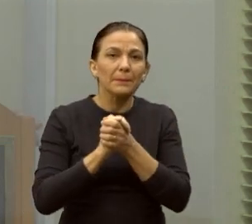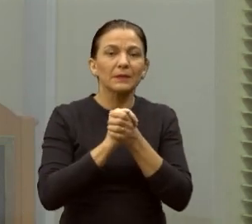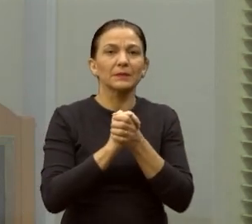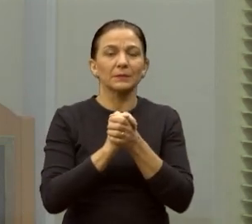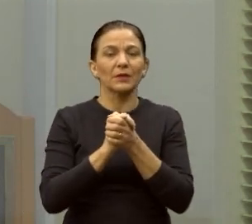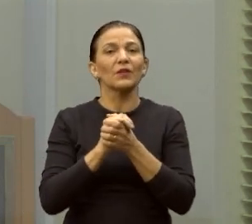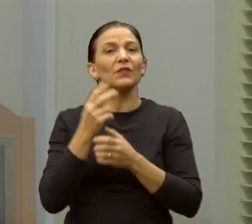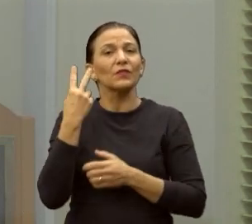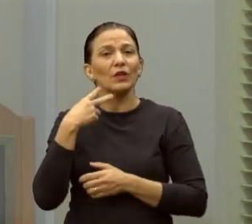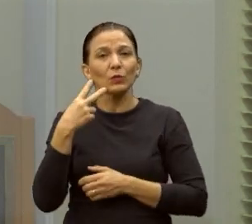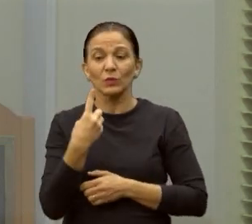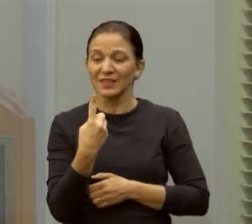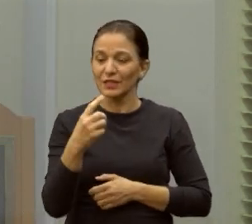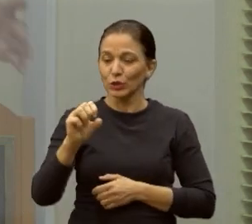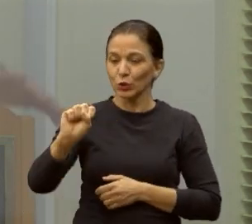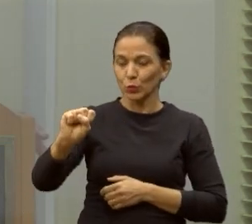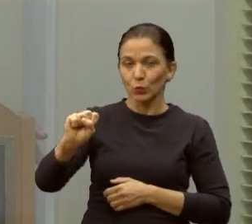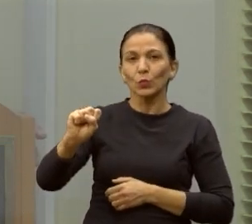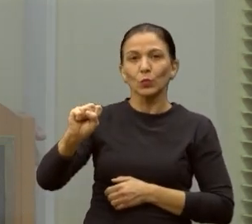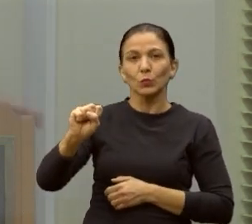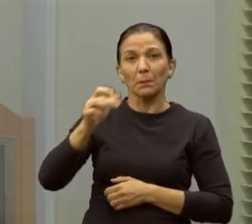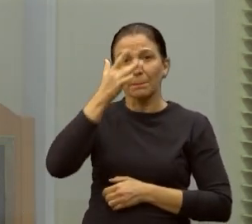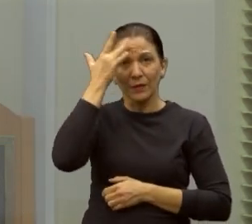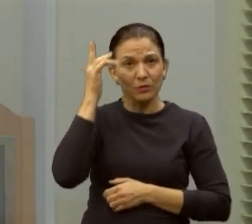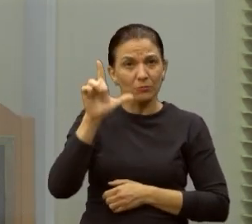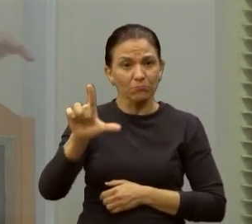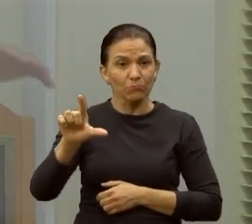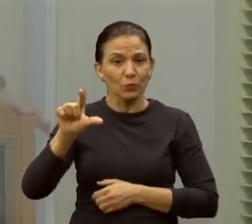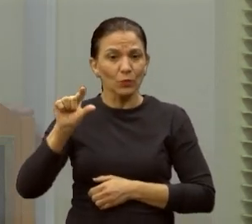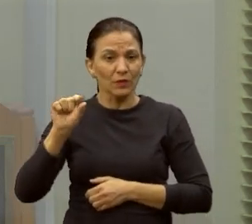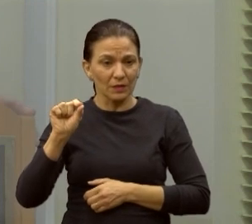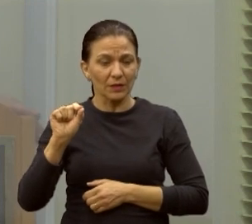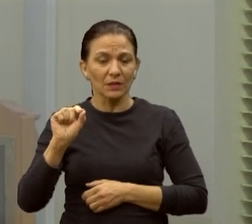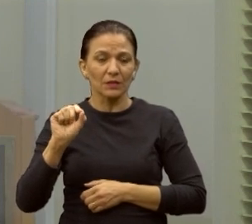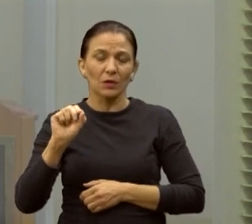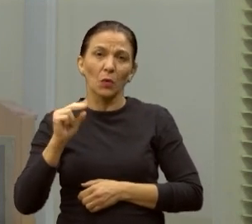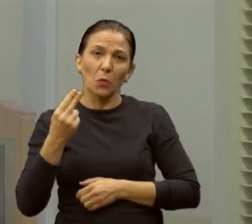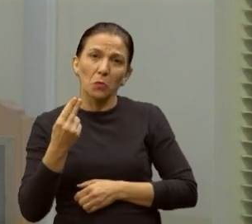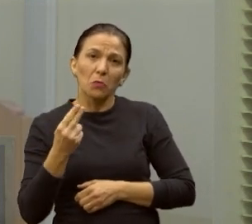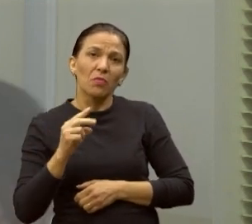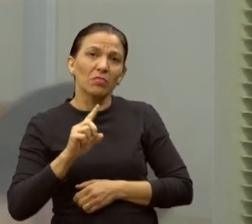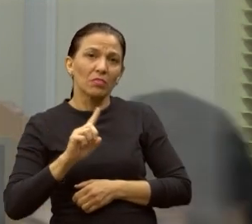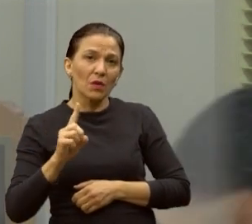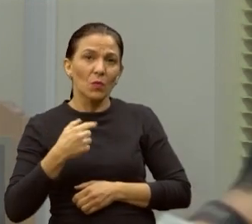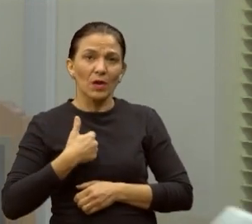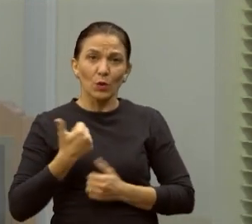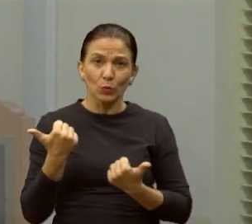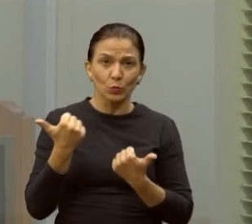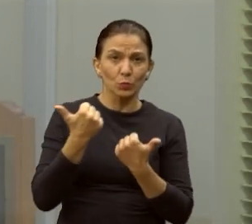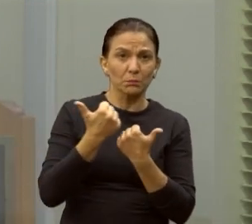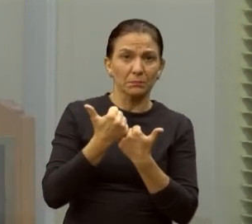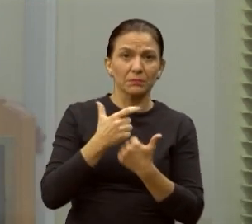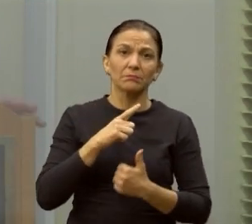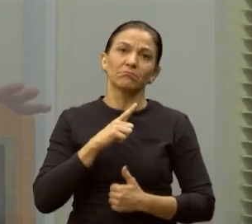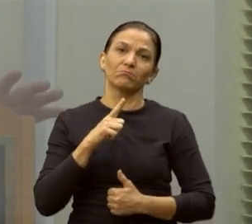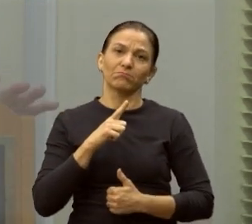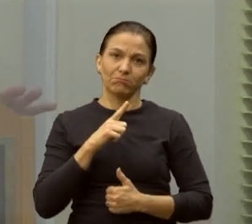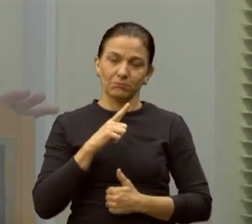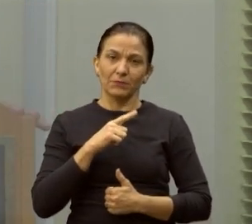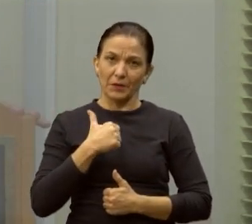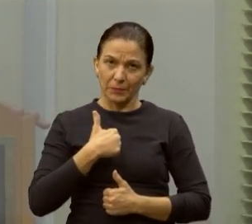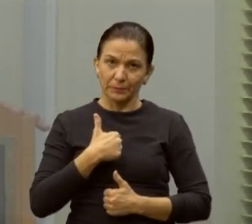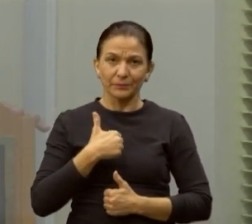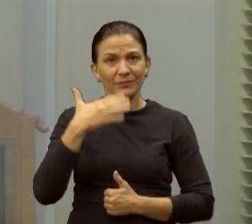da casa os 18 né E os que foram elitos e os que não foram que nem eu também sou suplente primeiro suplente quero